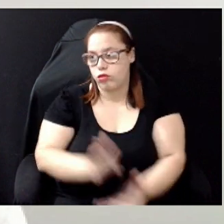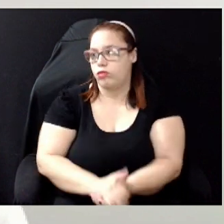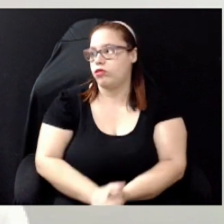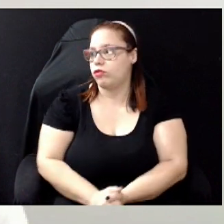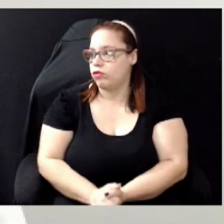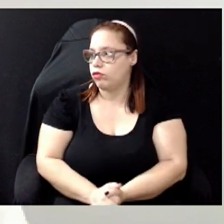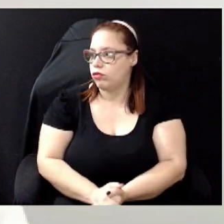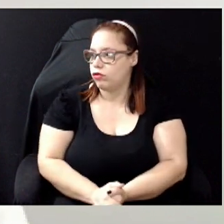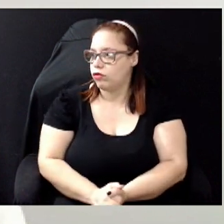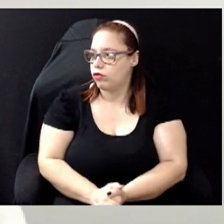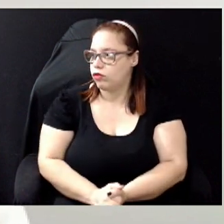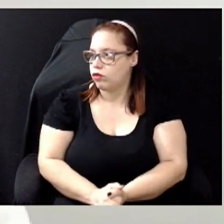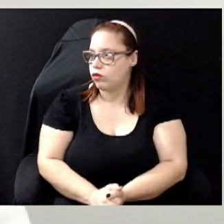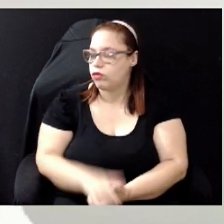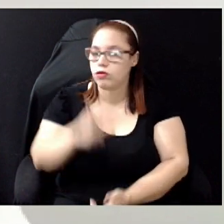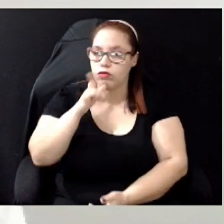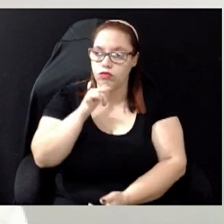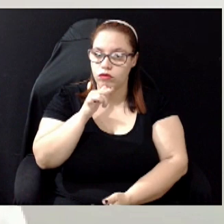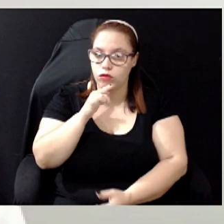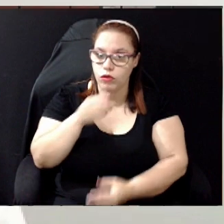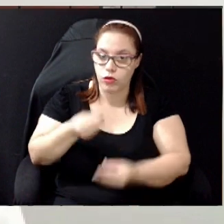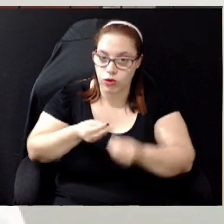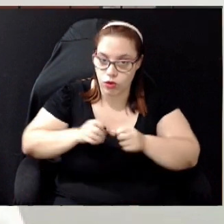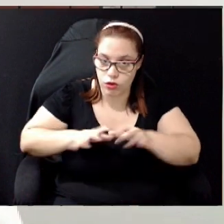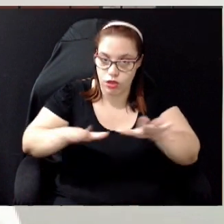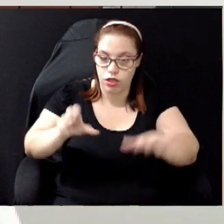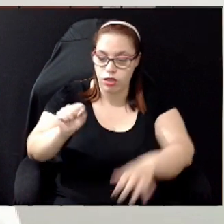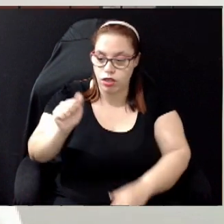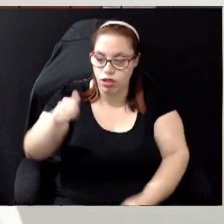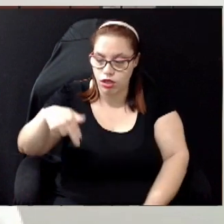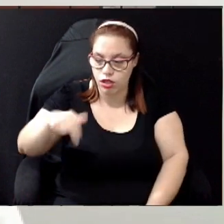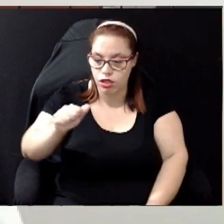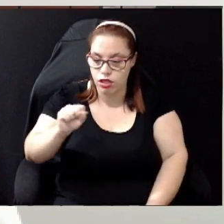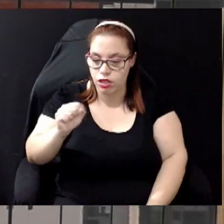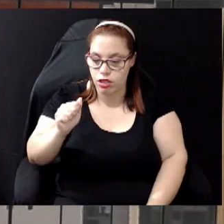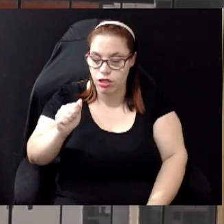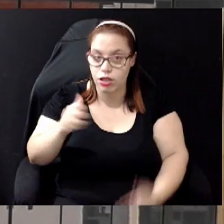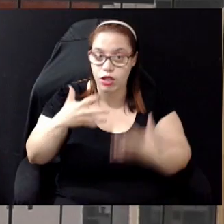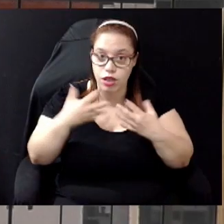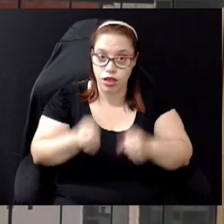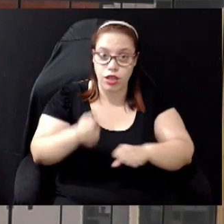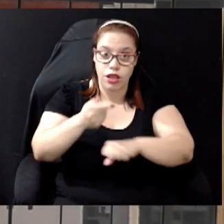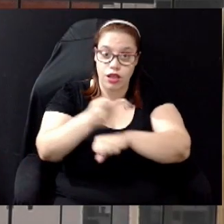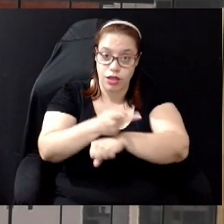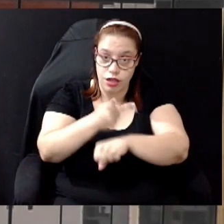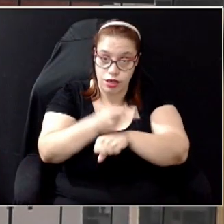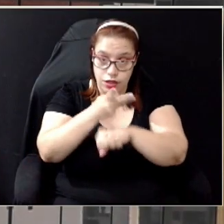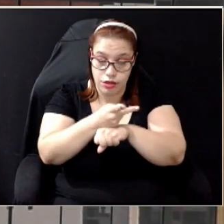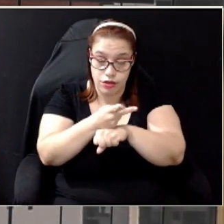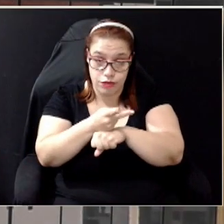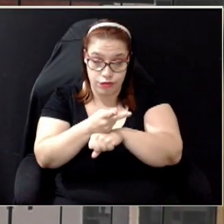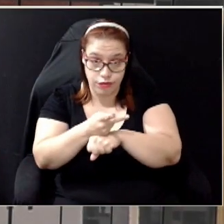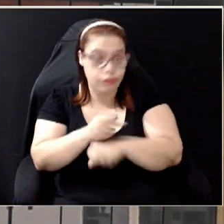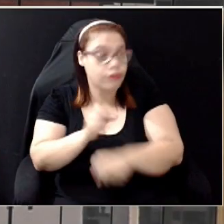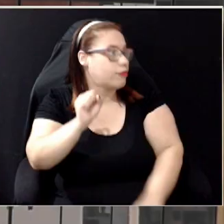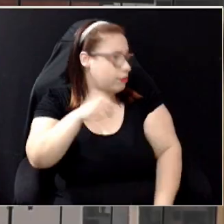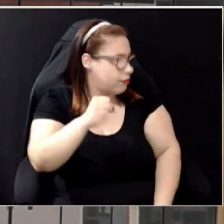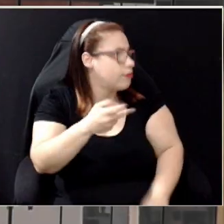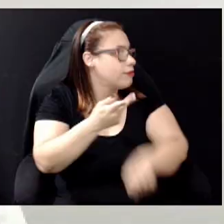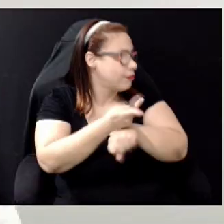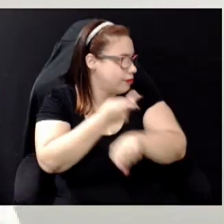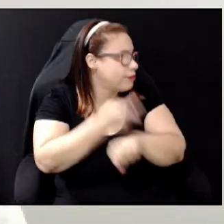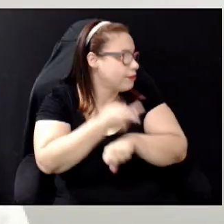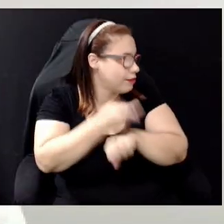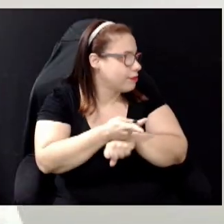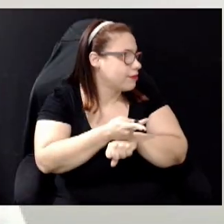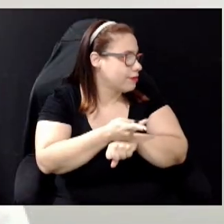né? Quando ingerir a água que é distribuída pela Sanasa. Recebeu até um prêmio por isso, né? Recentemente. Sim,